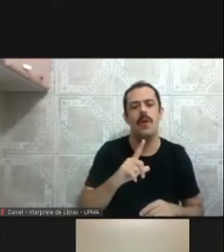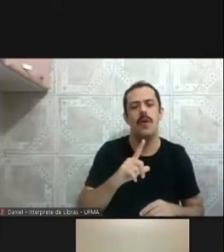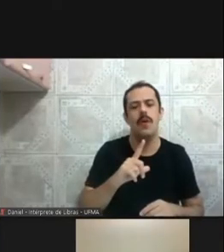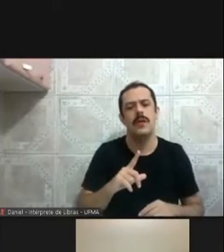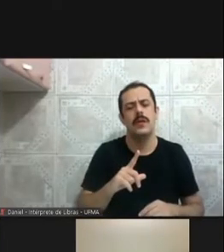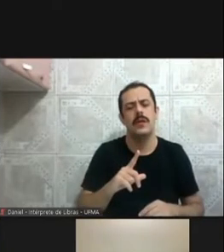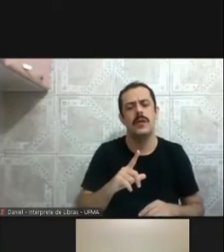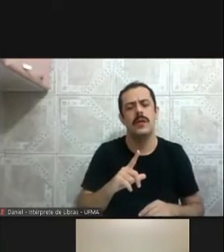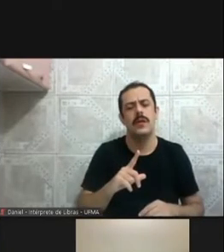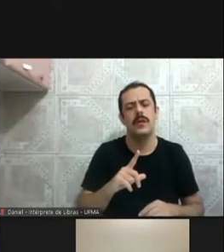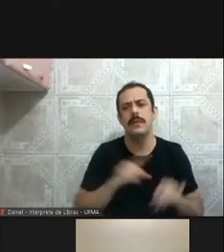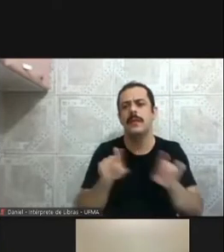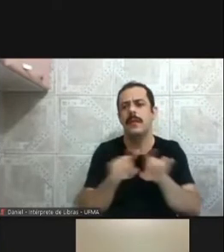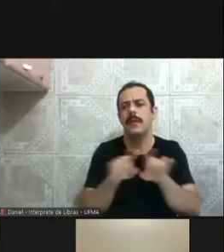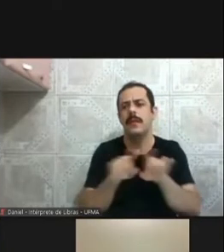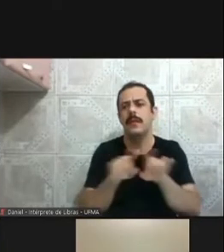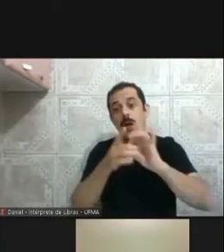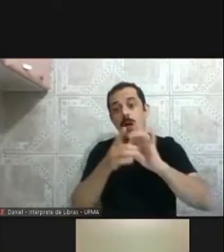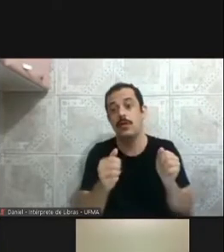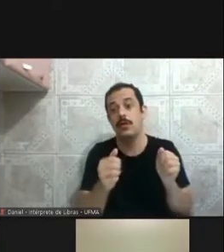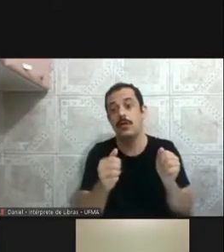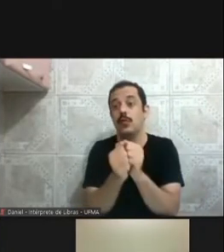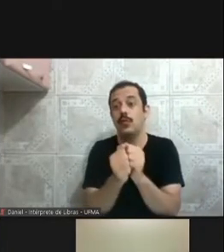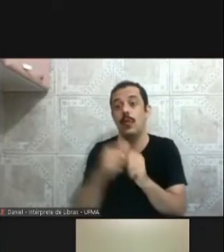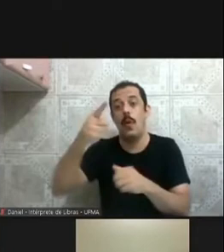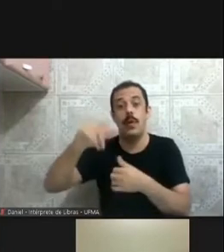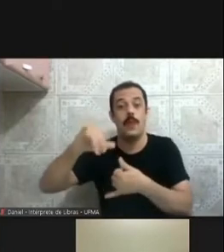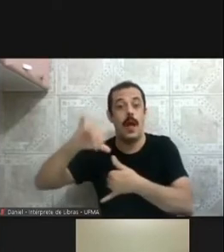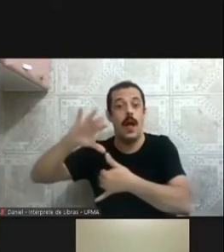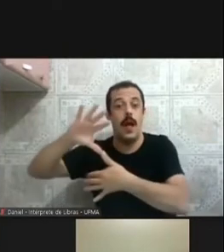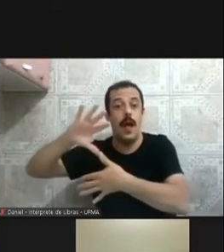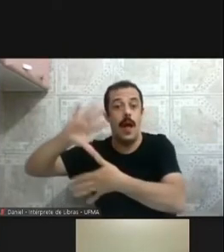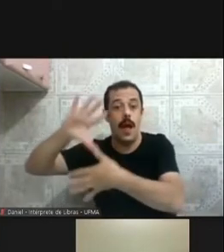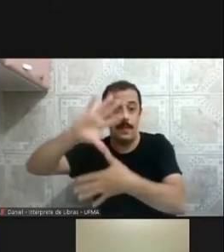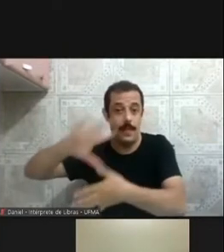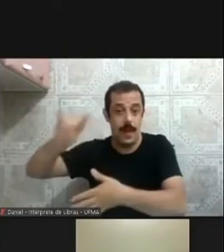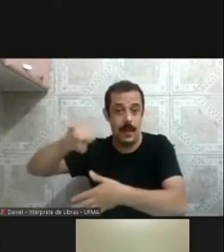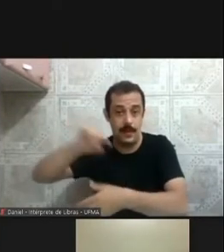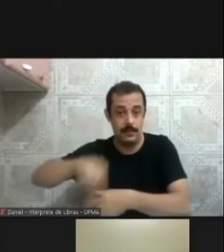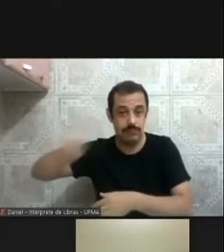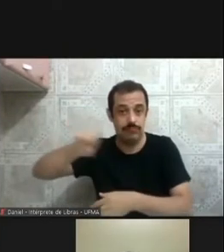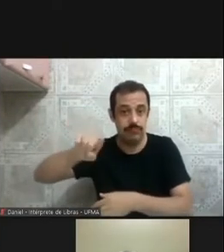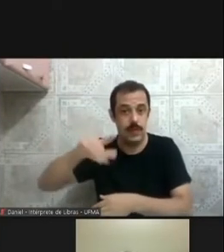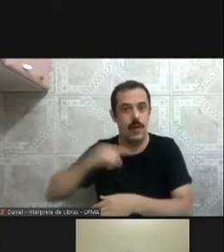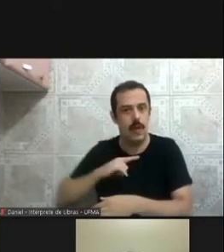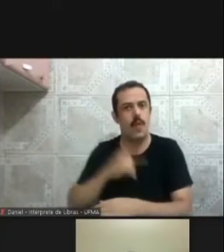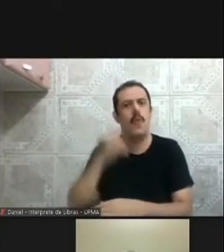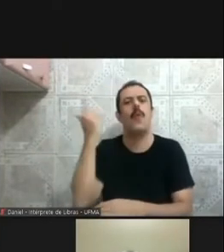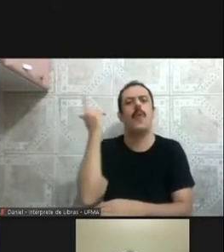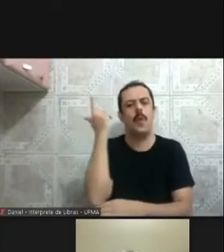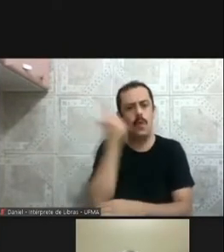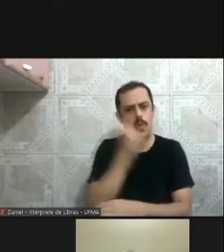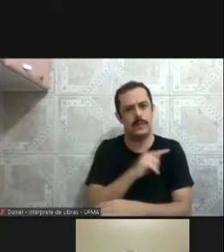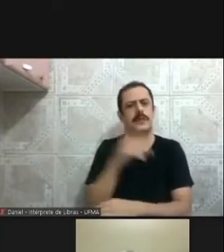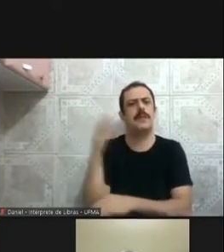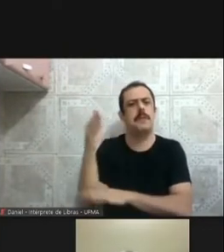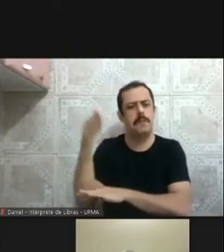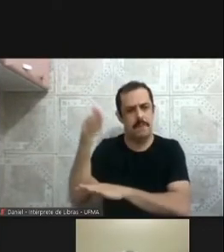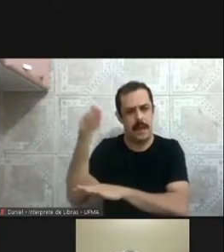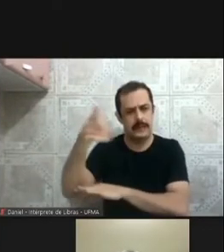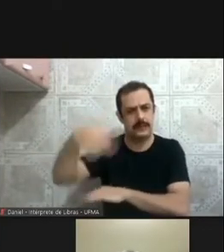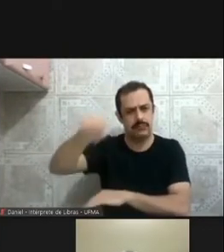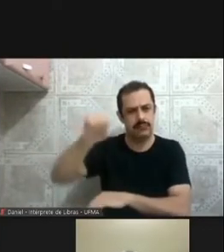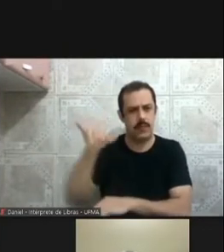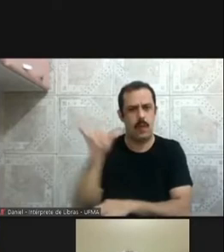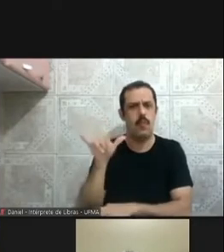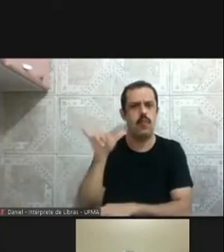da OCLAI, da Organização Continental Latino-Americana, que eu tive a oportunidade de participar no ano 2000 em Havana, né, em